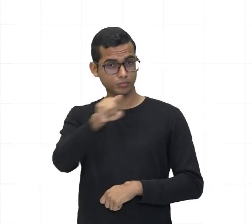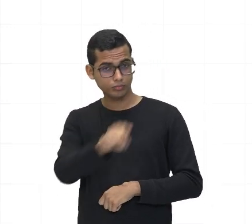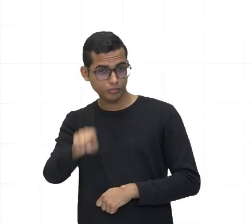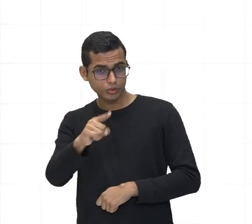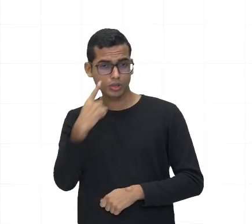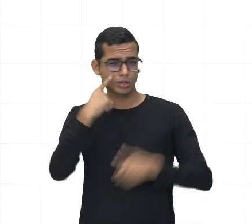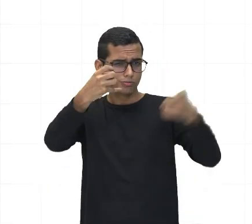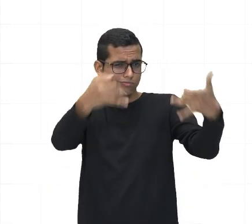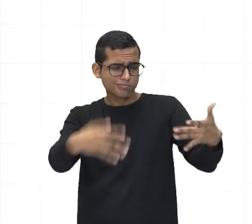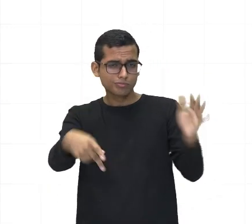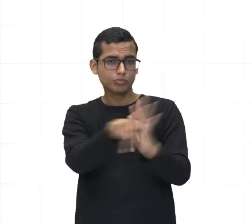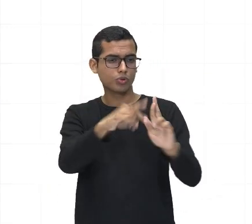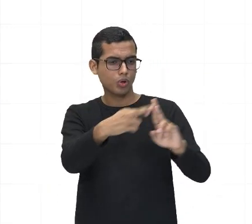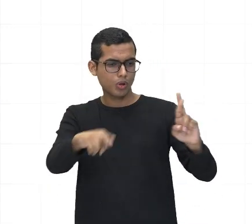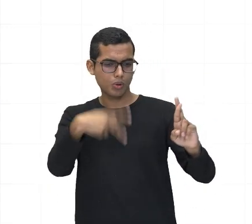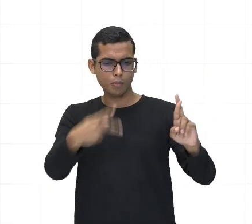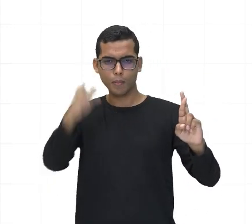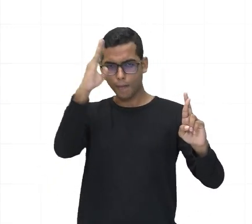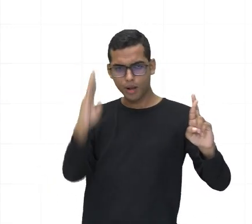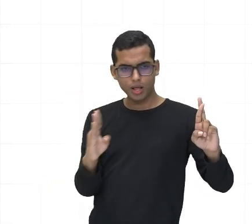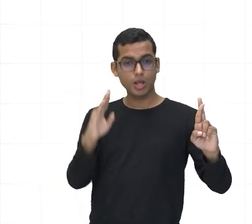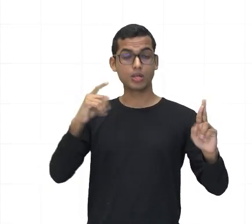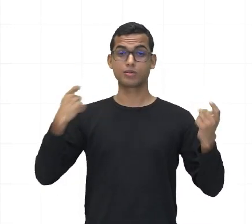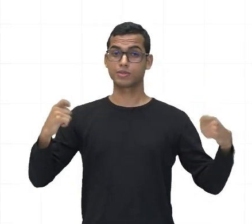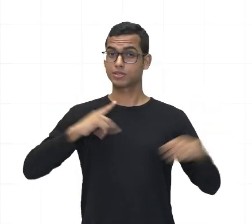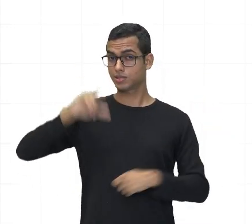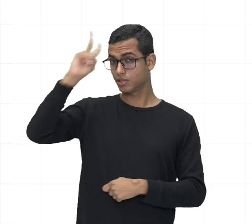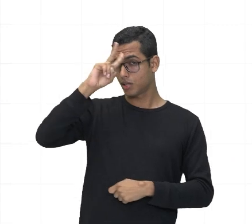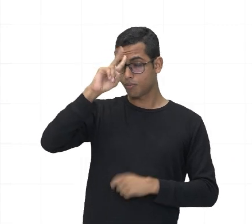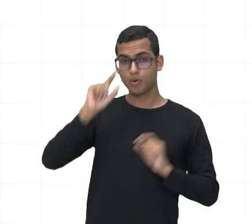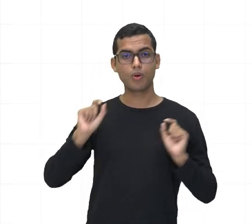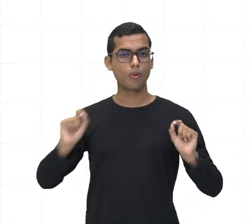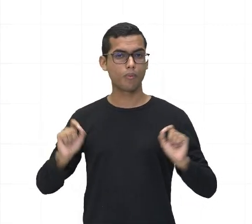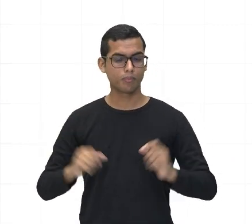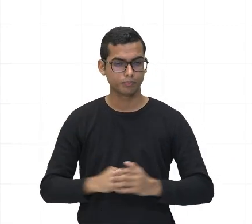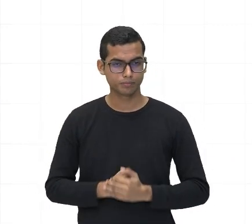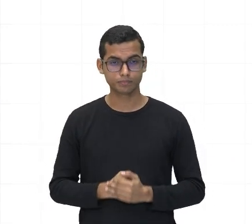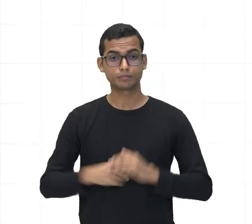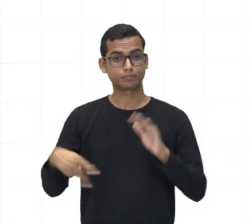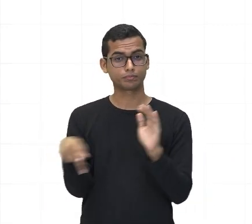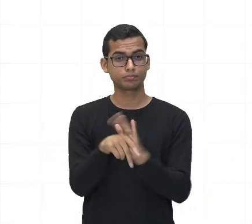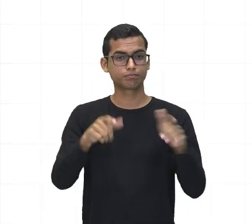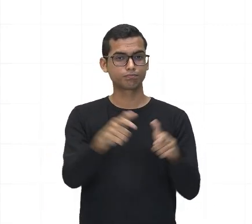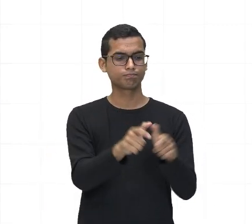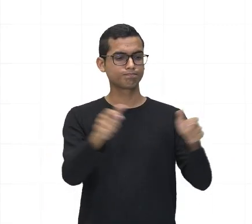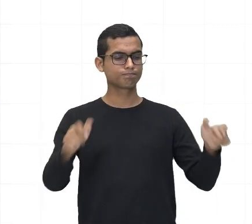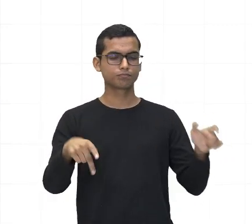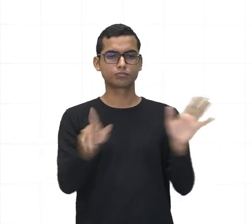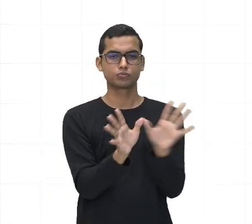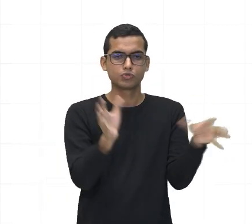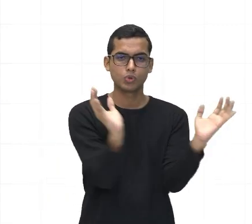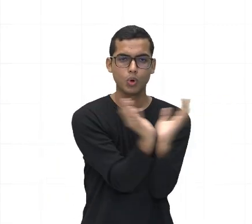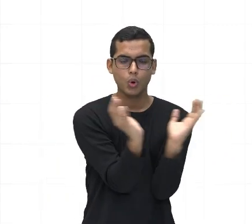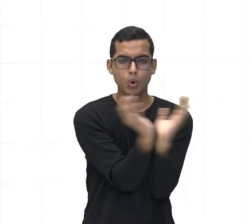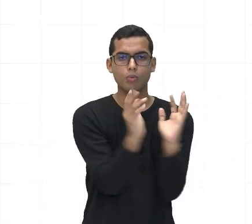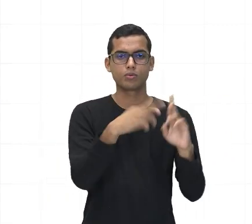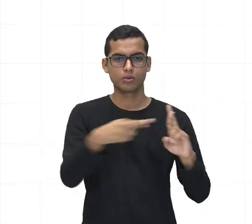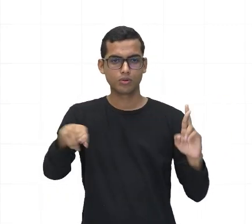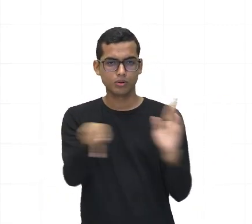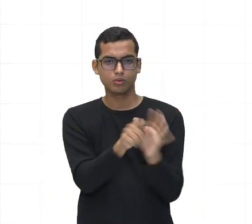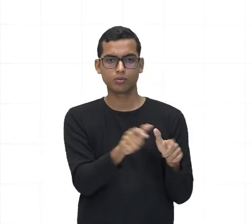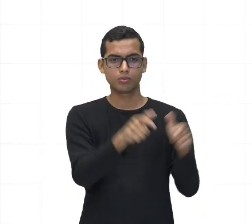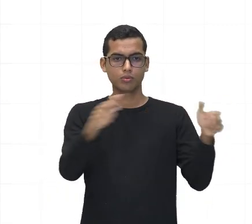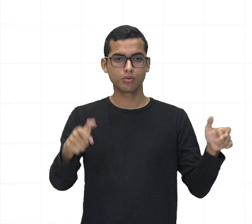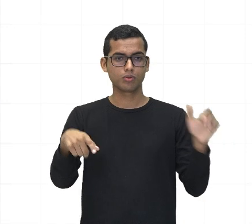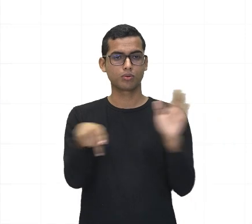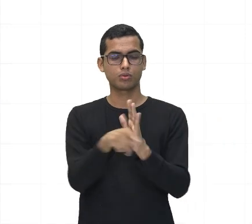de religião no Brasil, você tem que levar em consideração isso. Os maiores grupos religiosos no Brasil são os